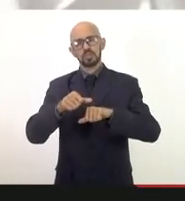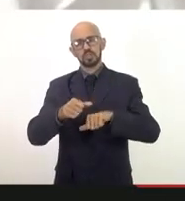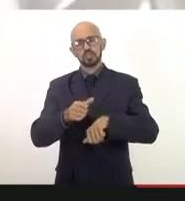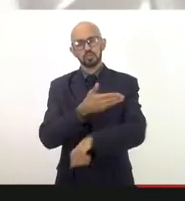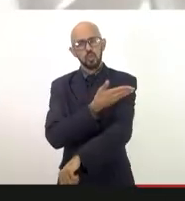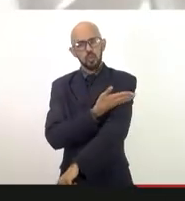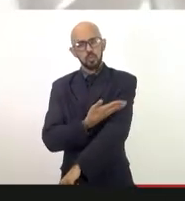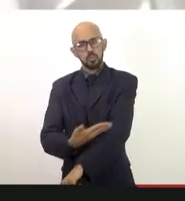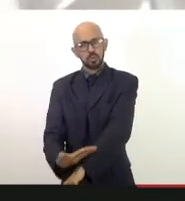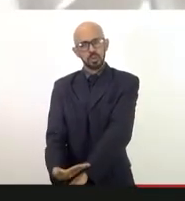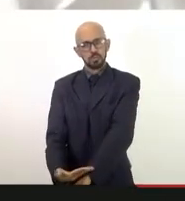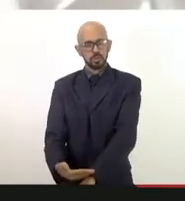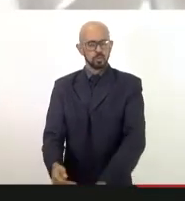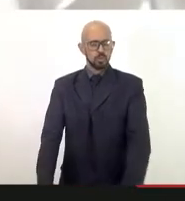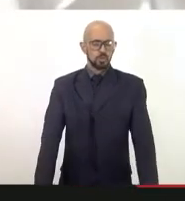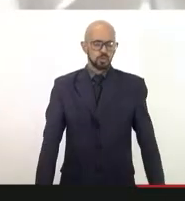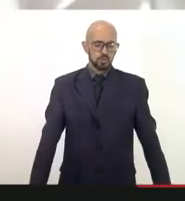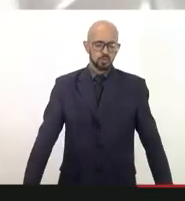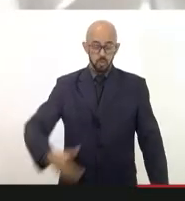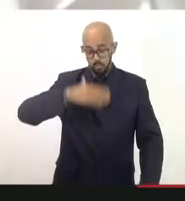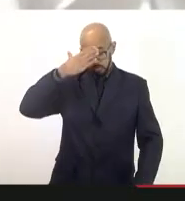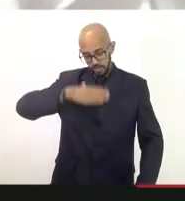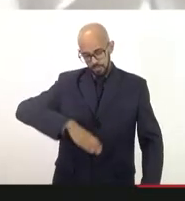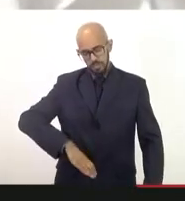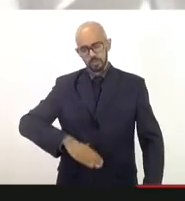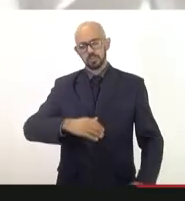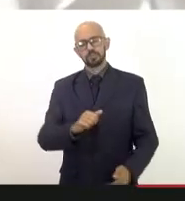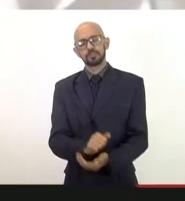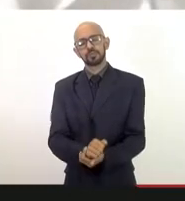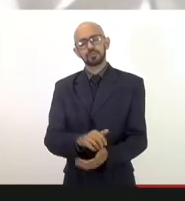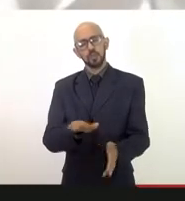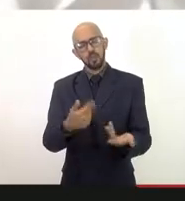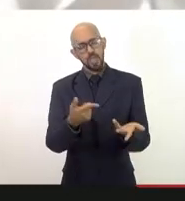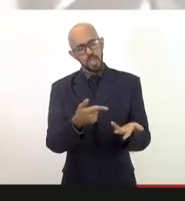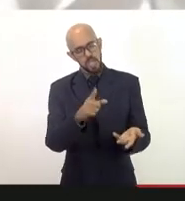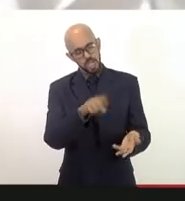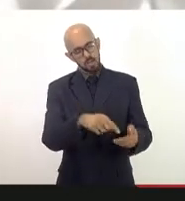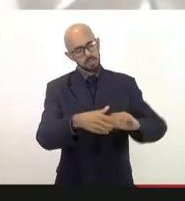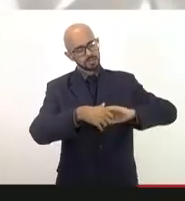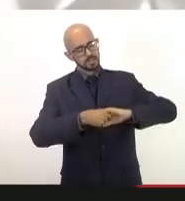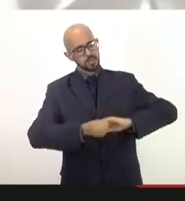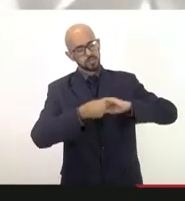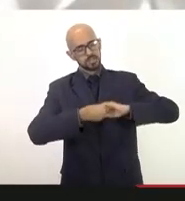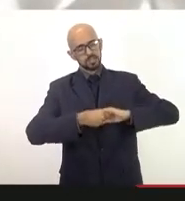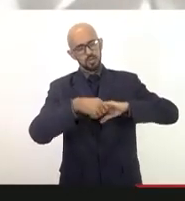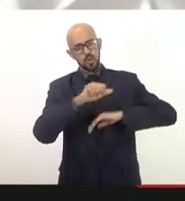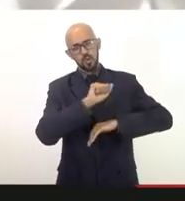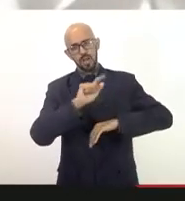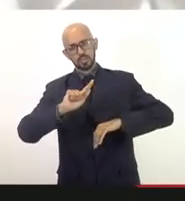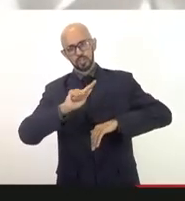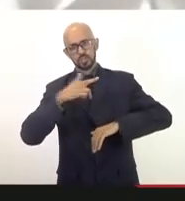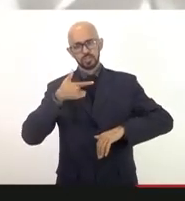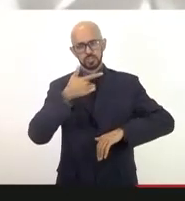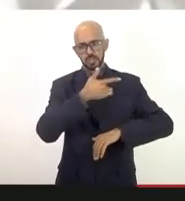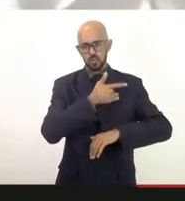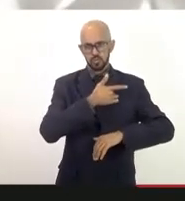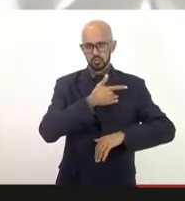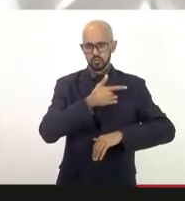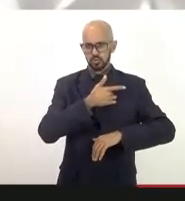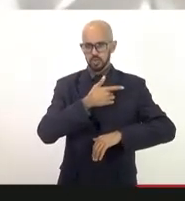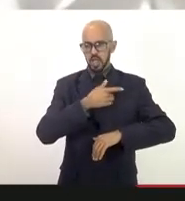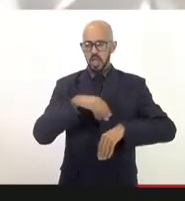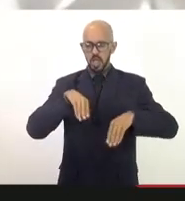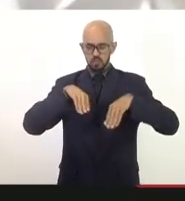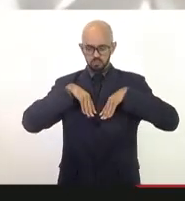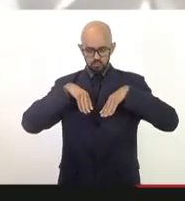aqui a nossa saudação aos agentes comunitários de saúde, é isso que a tuberculose precisa. A tuberculose não precisa apenas